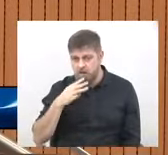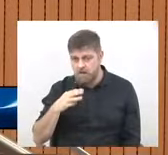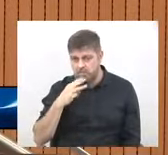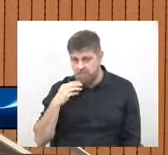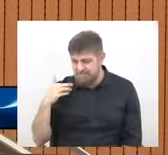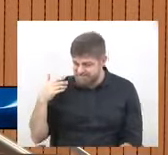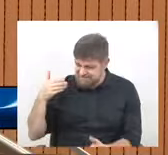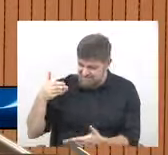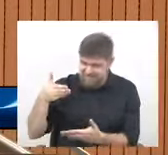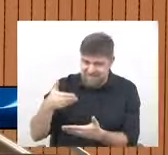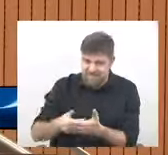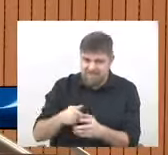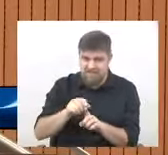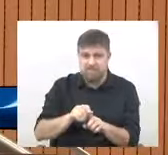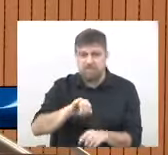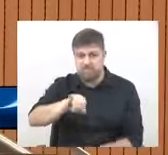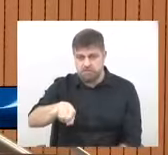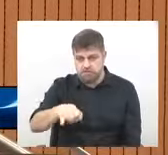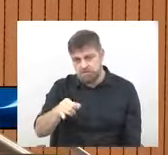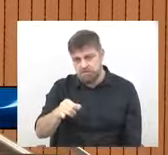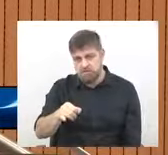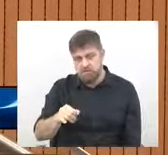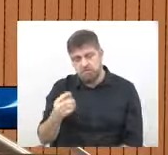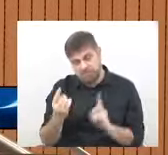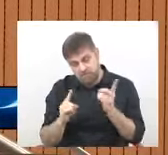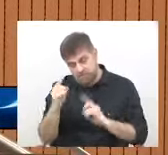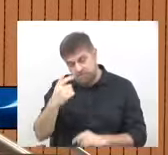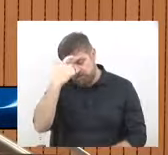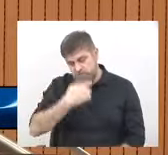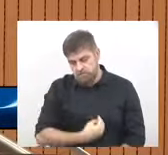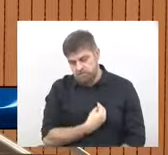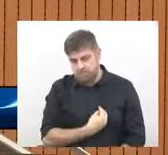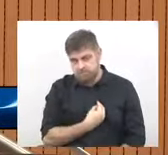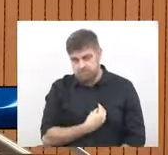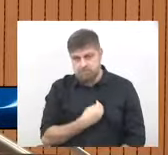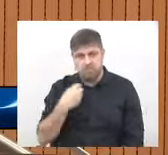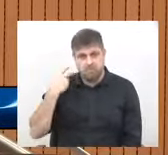provavelmente aí em janeiro, fevereiro.